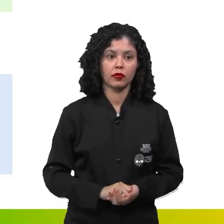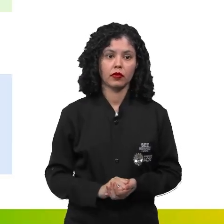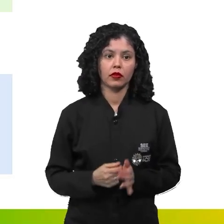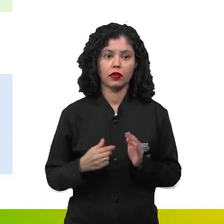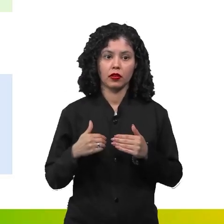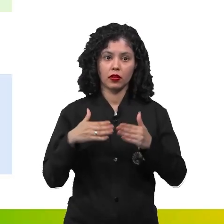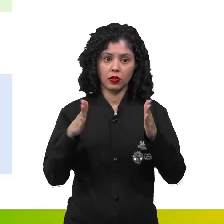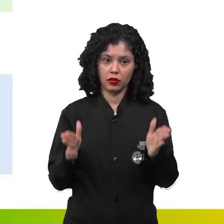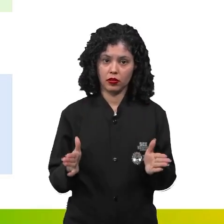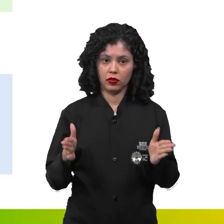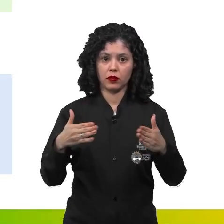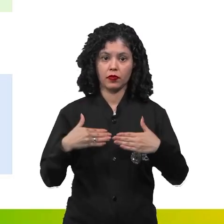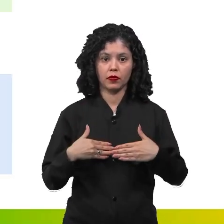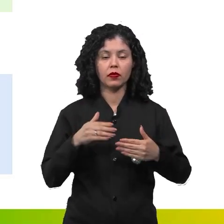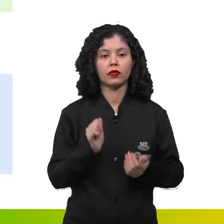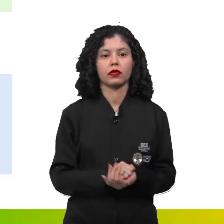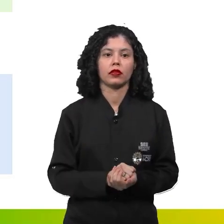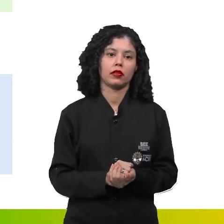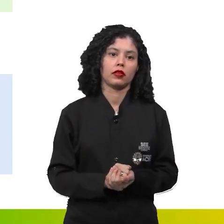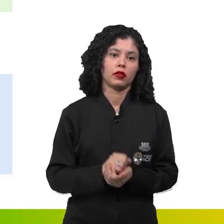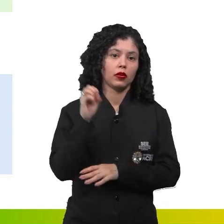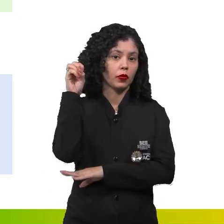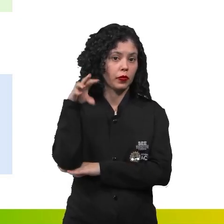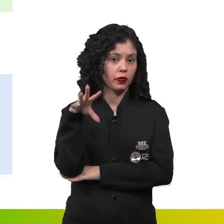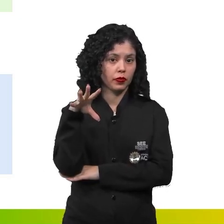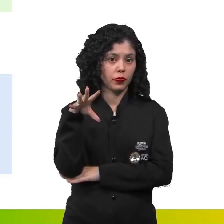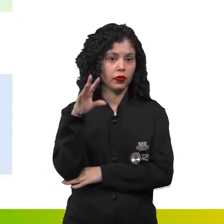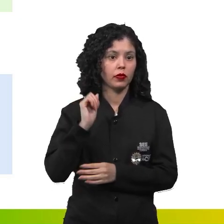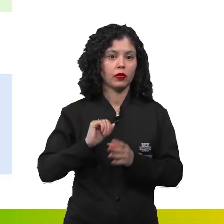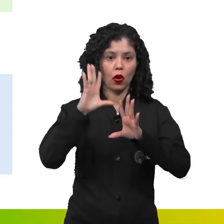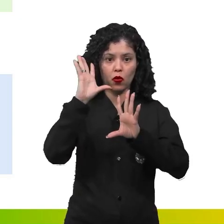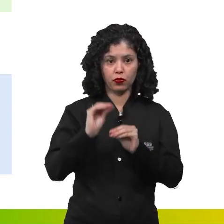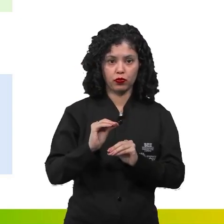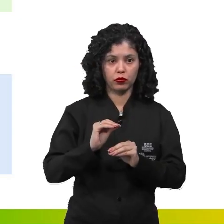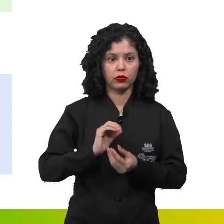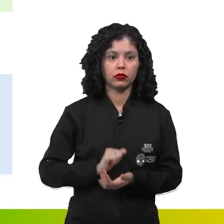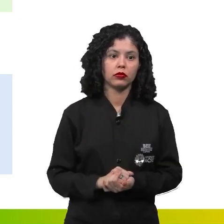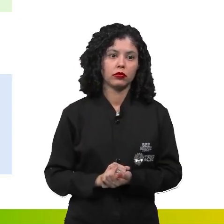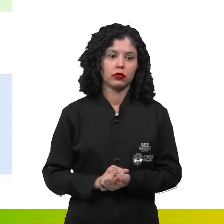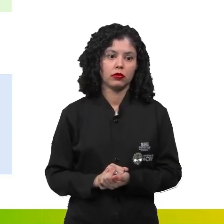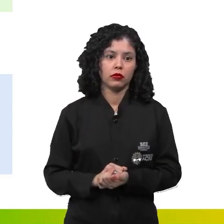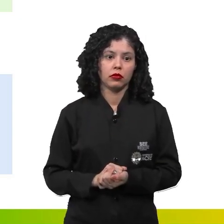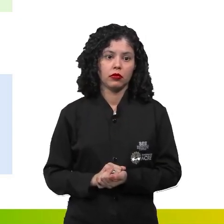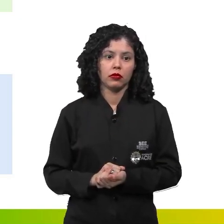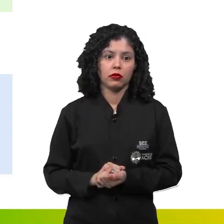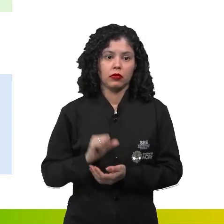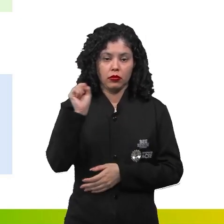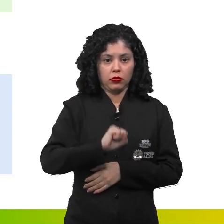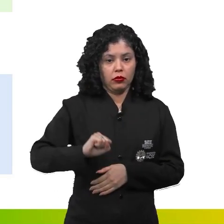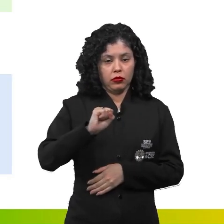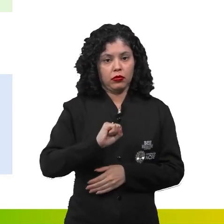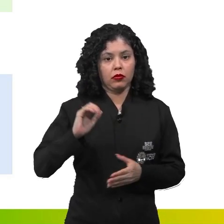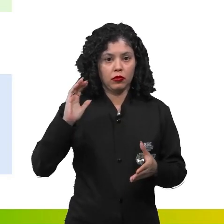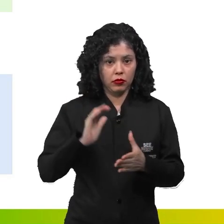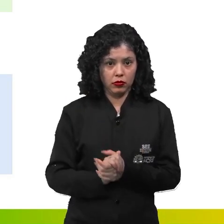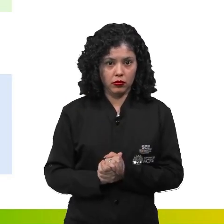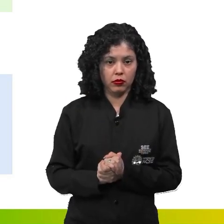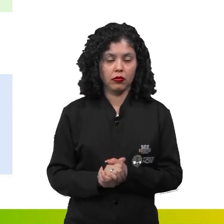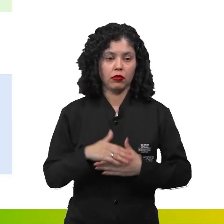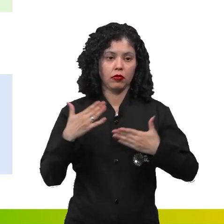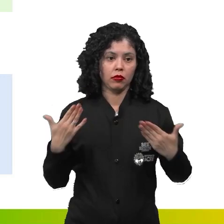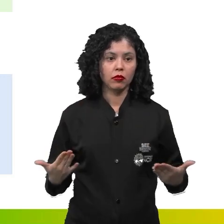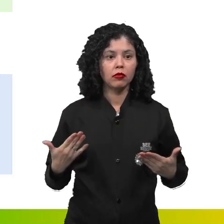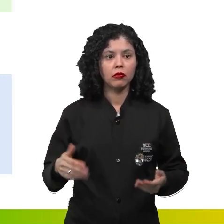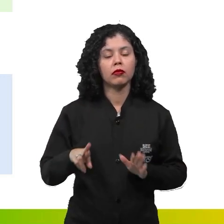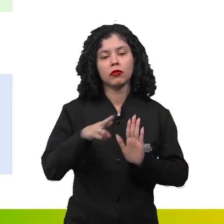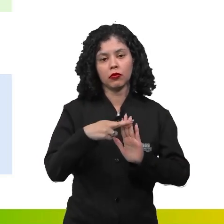porta fechada ou aberta, uma lâmpada acesa ou apagada, ou um estado civil solteiro ou casado. Então,